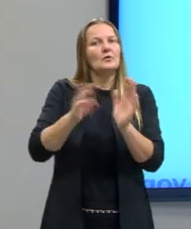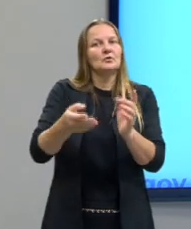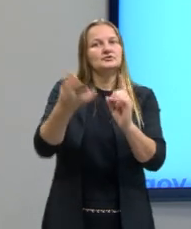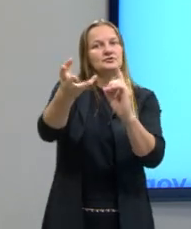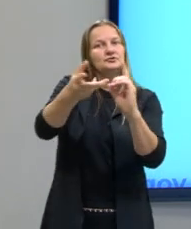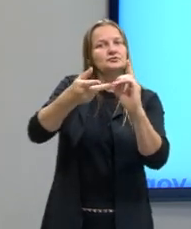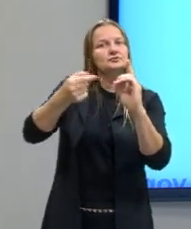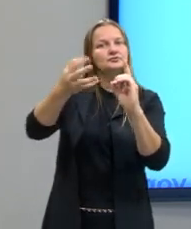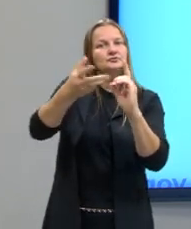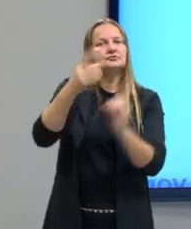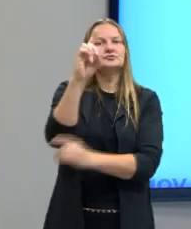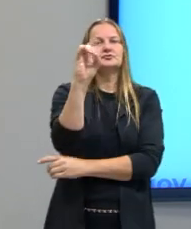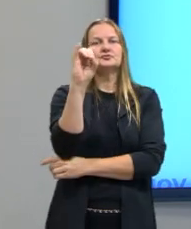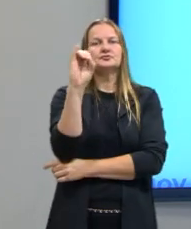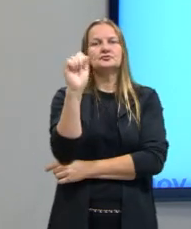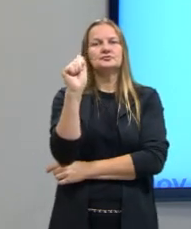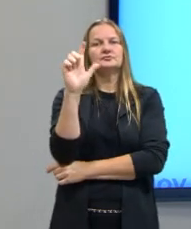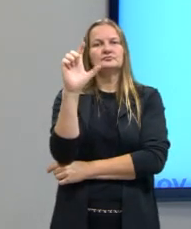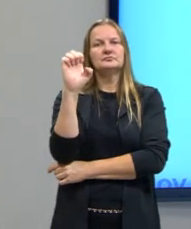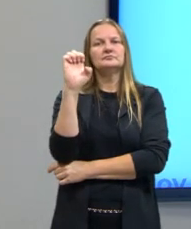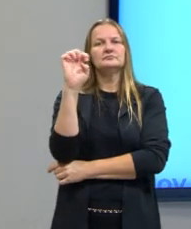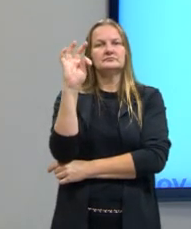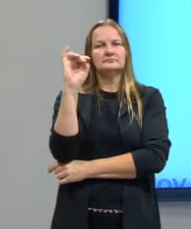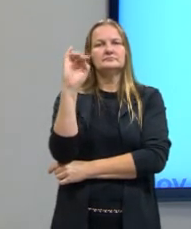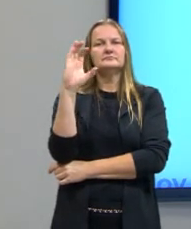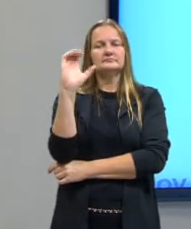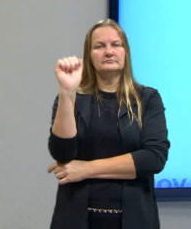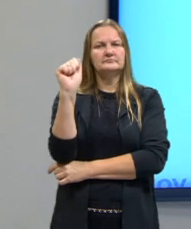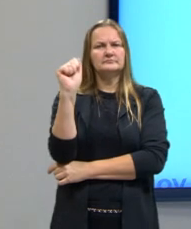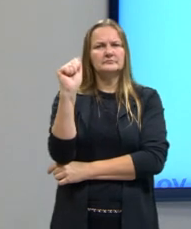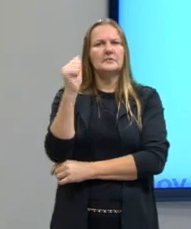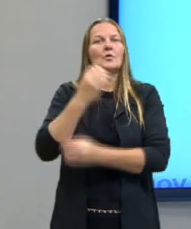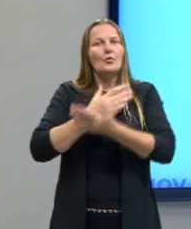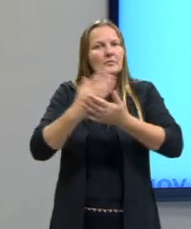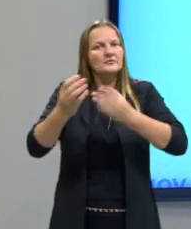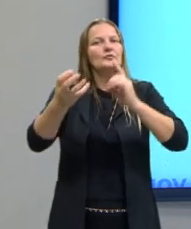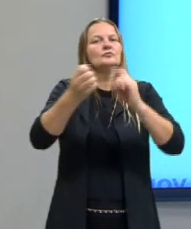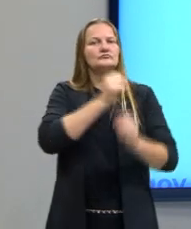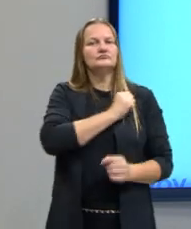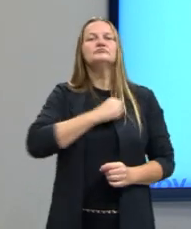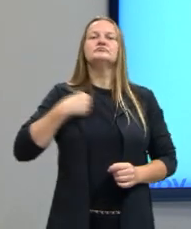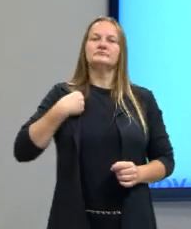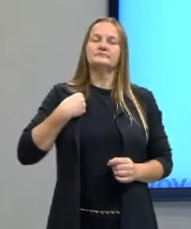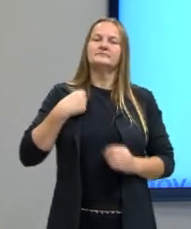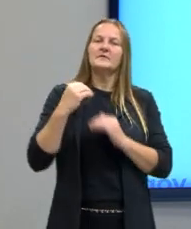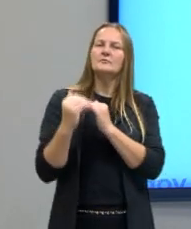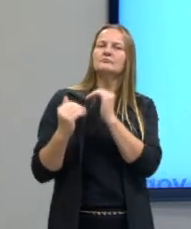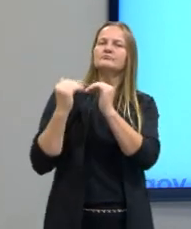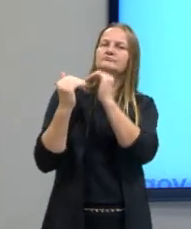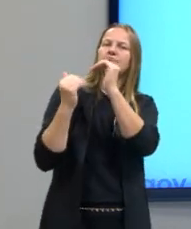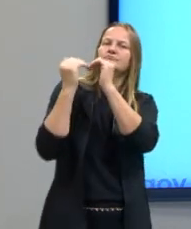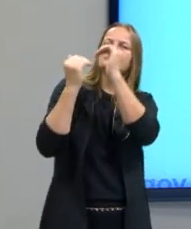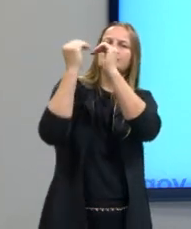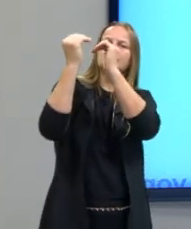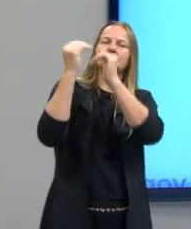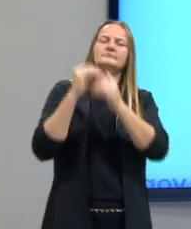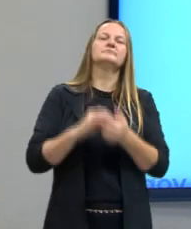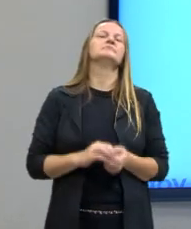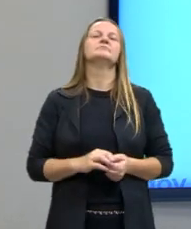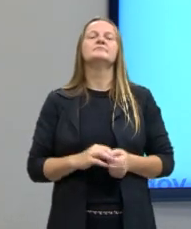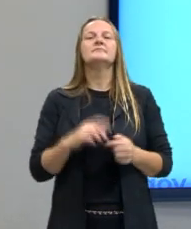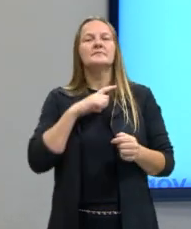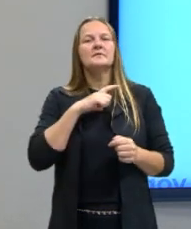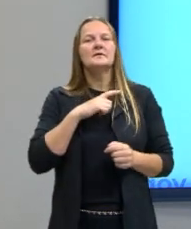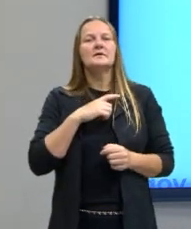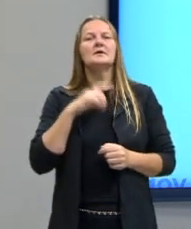dialética né começa com soft o método dialético que vai ser do aprimorado na sequência por Platão e